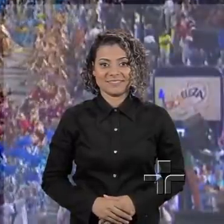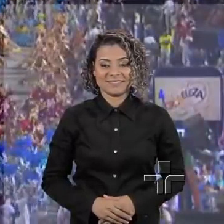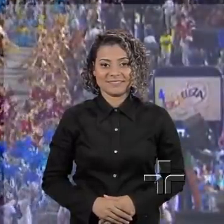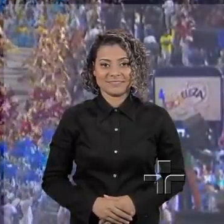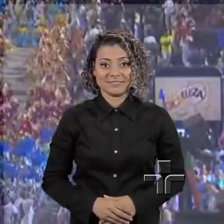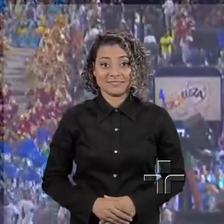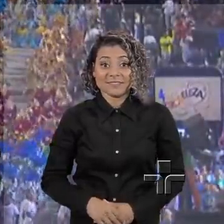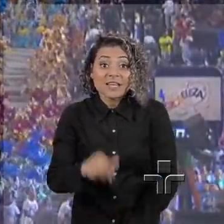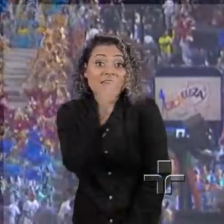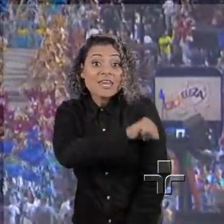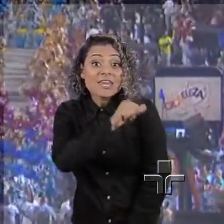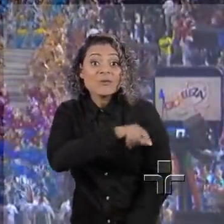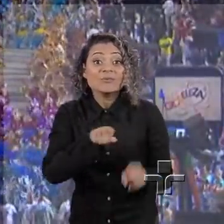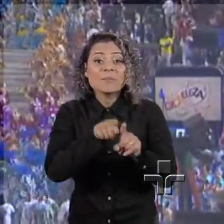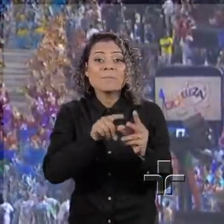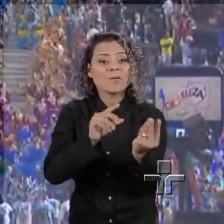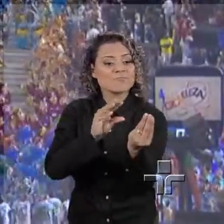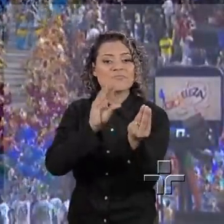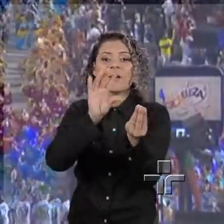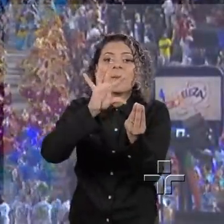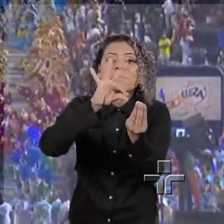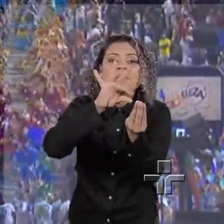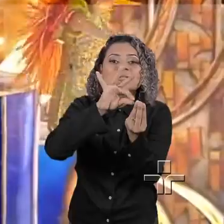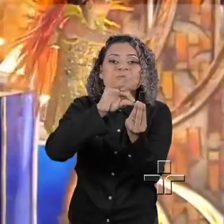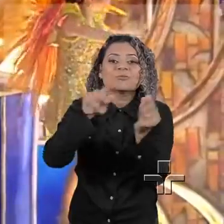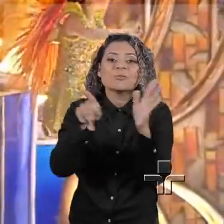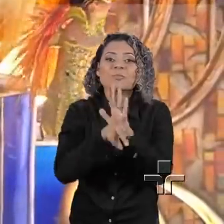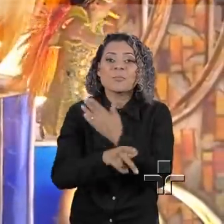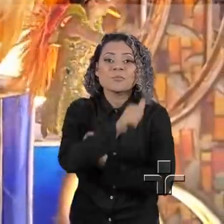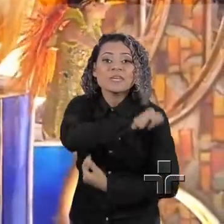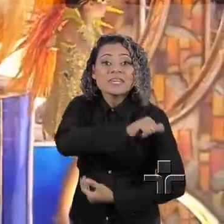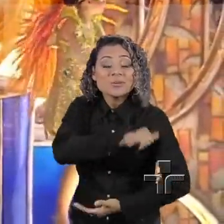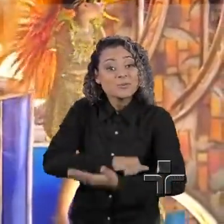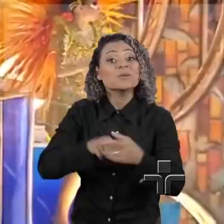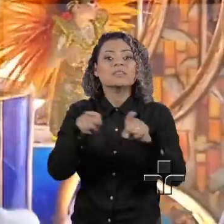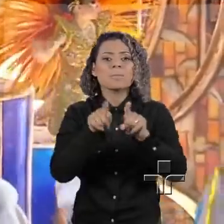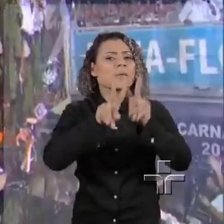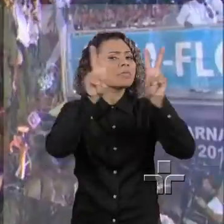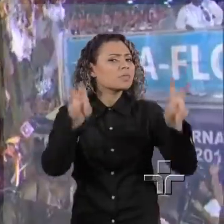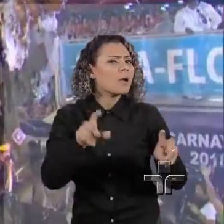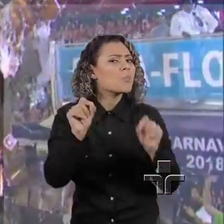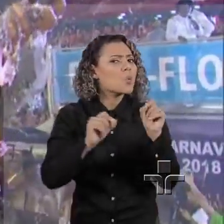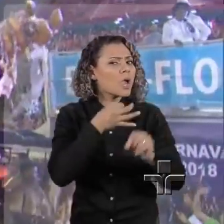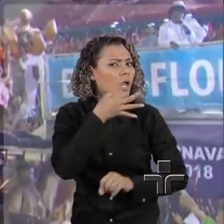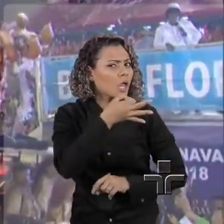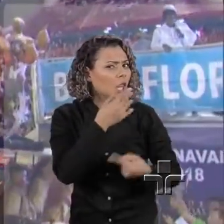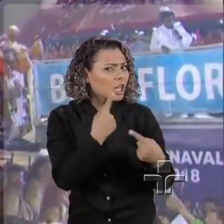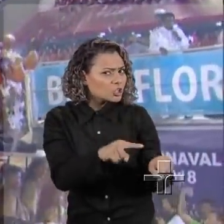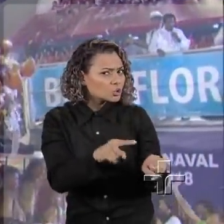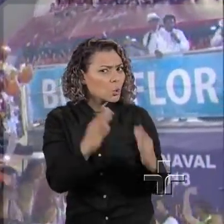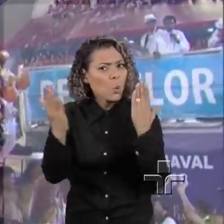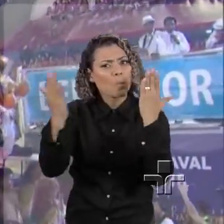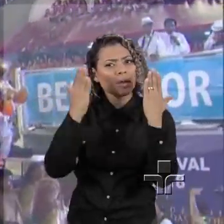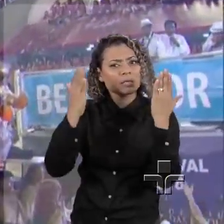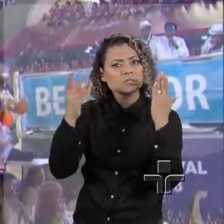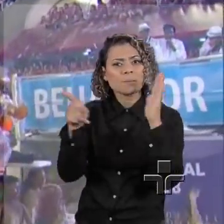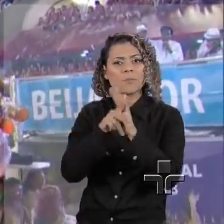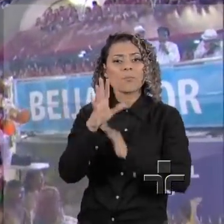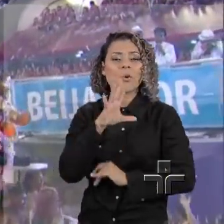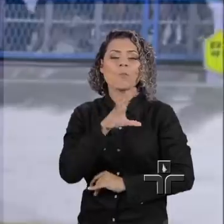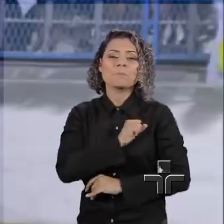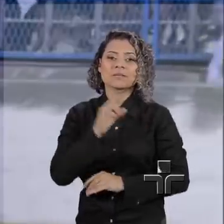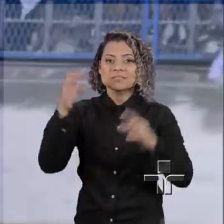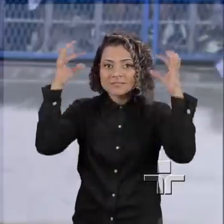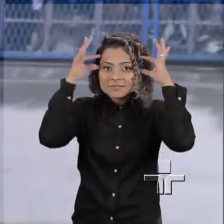No Rio de Janeiro, a tradicional Beija-Flor de Nilópolis apostou no enredo crítico. Fez um paralelo entre o romance de